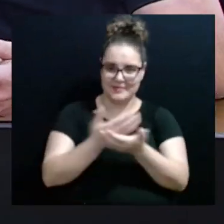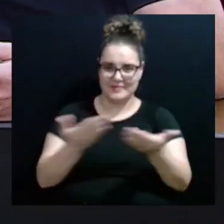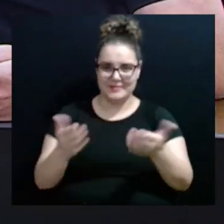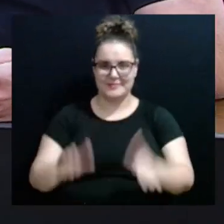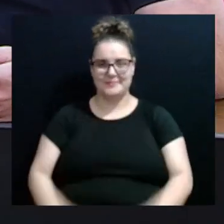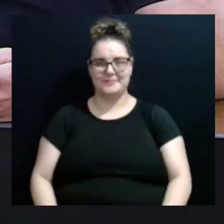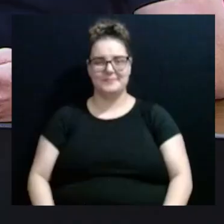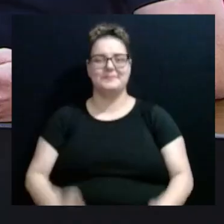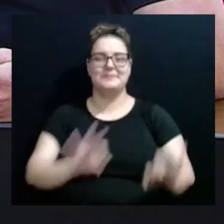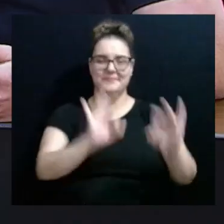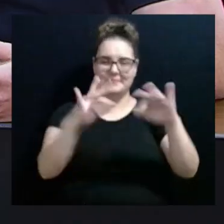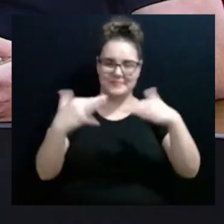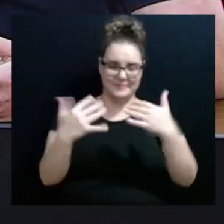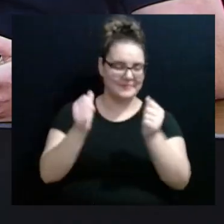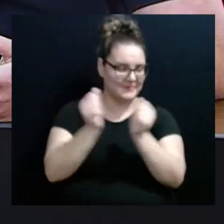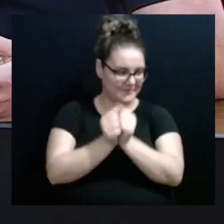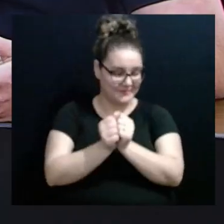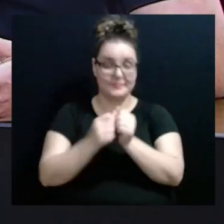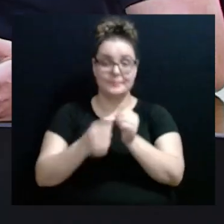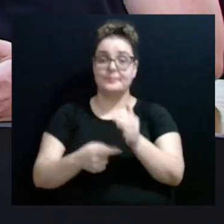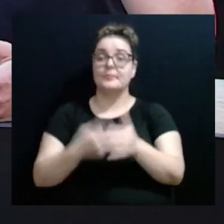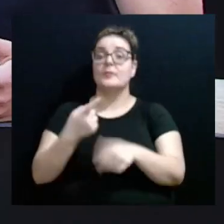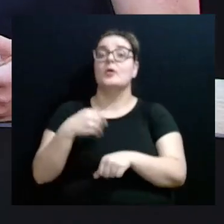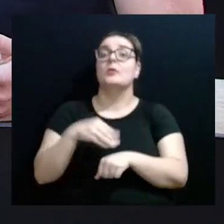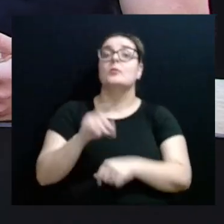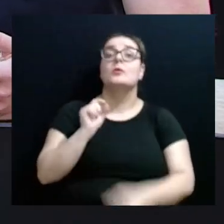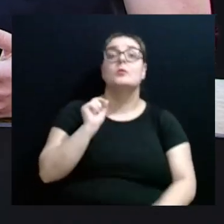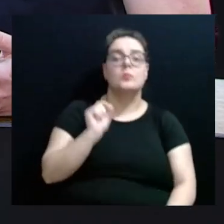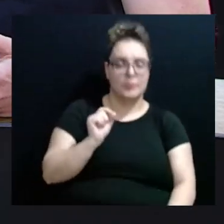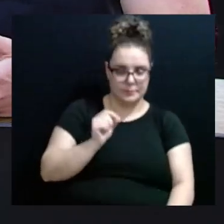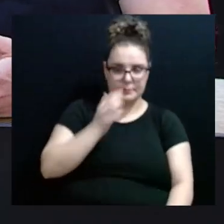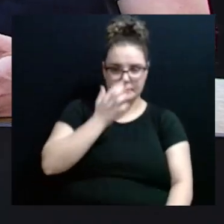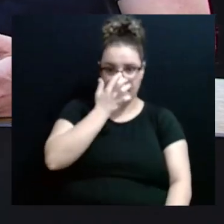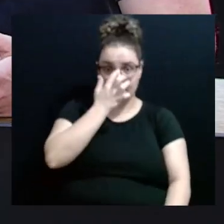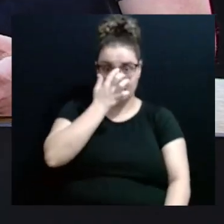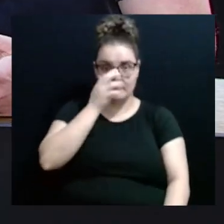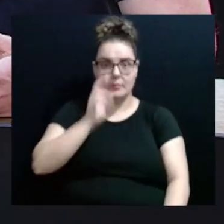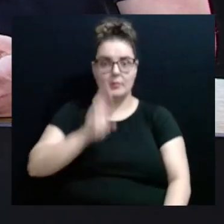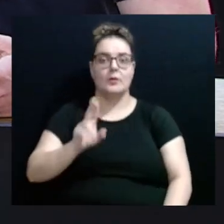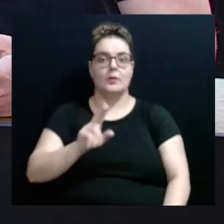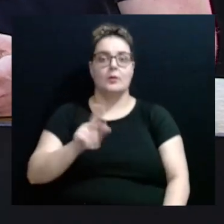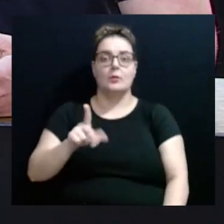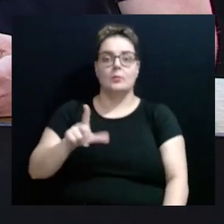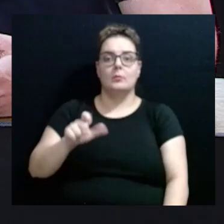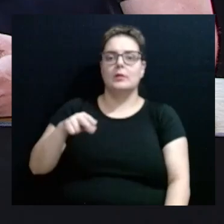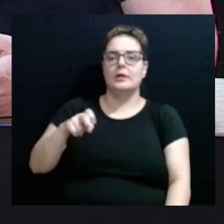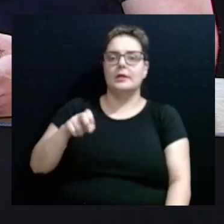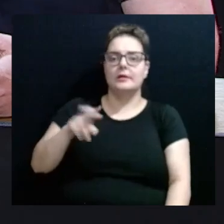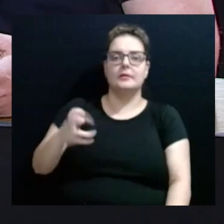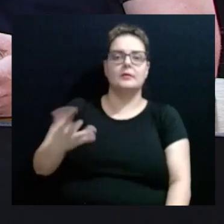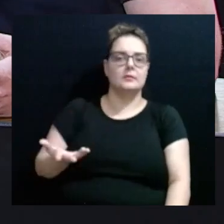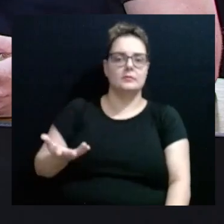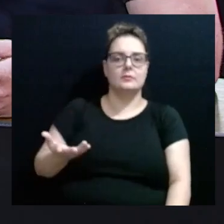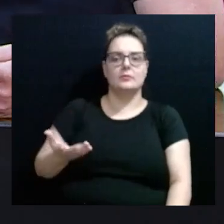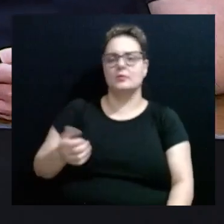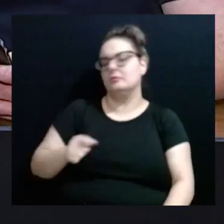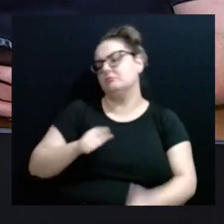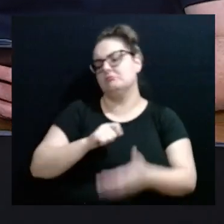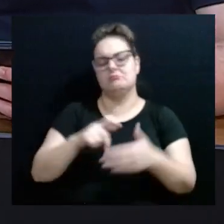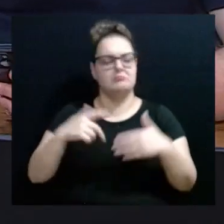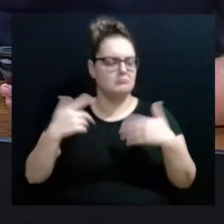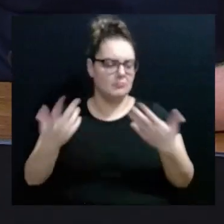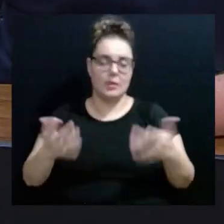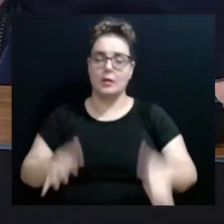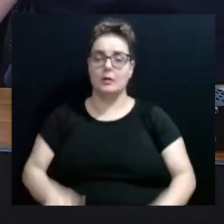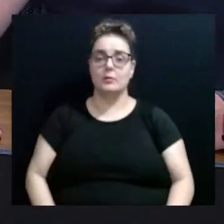estar aqui com seus telespectadores. Primeira dica é, utilize um planner. Utilize